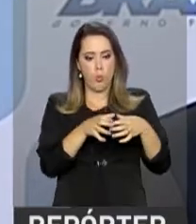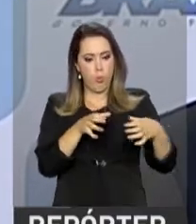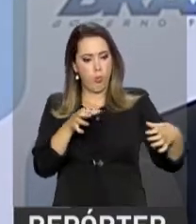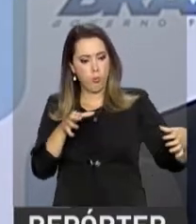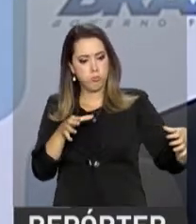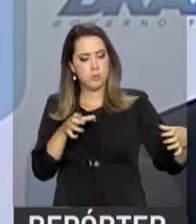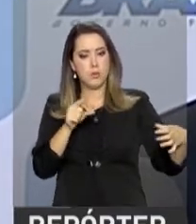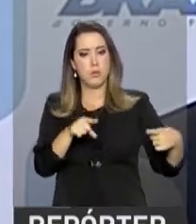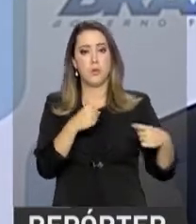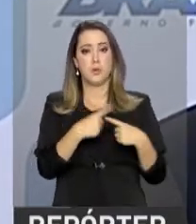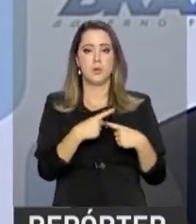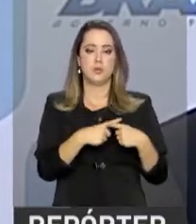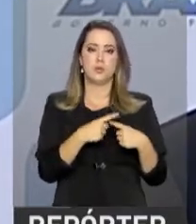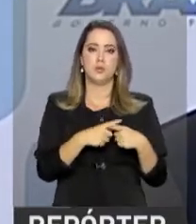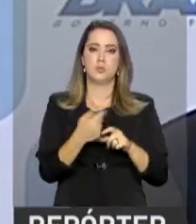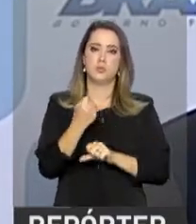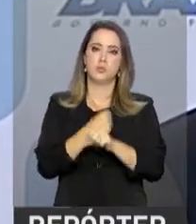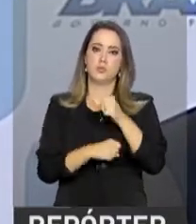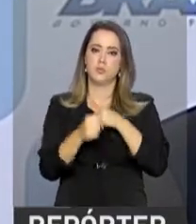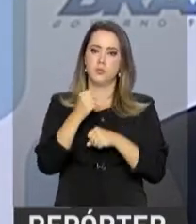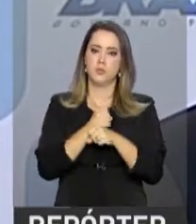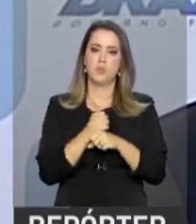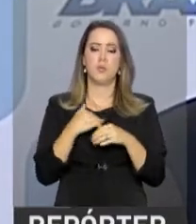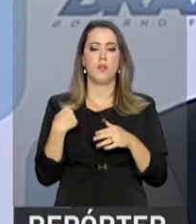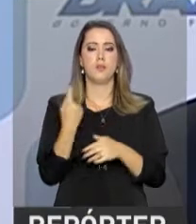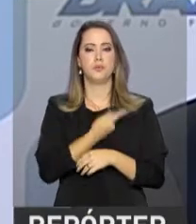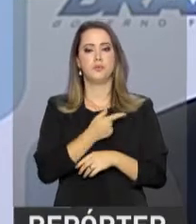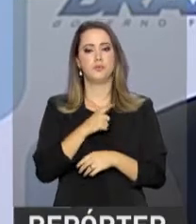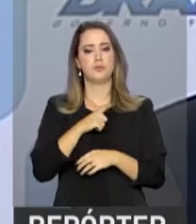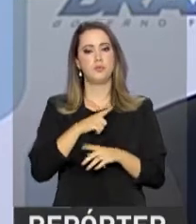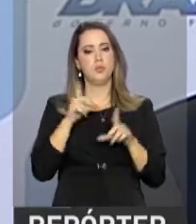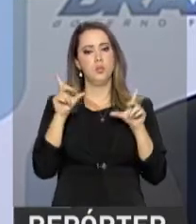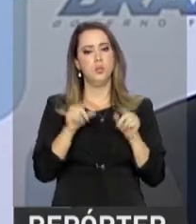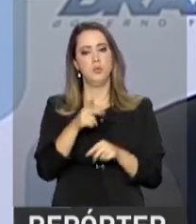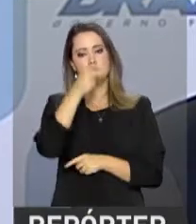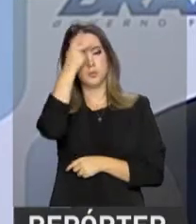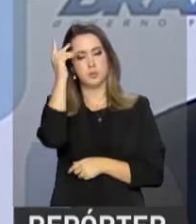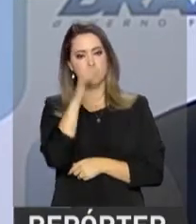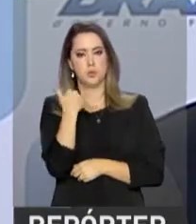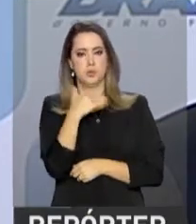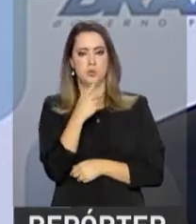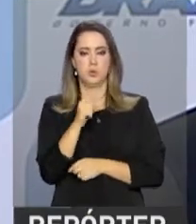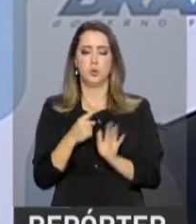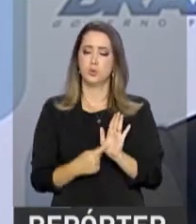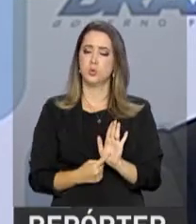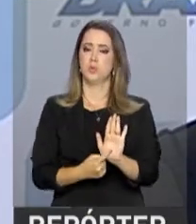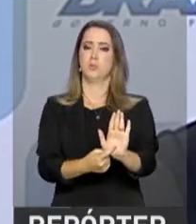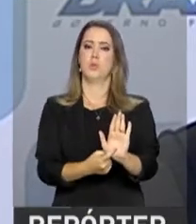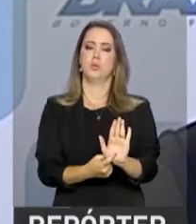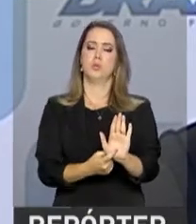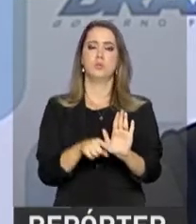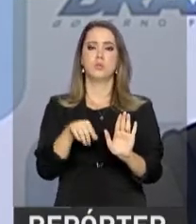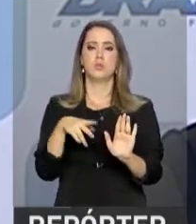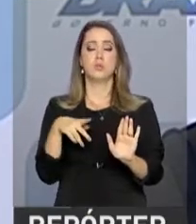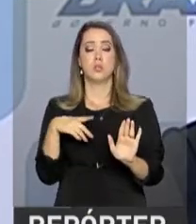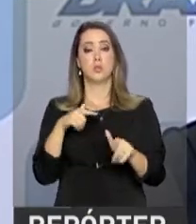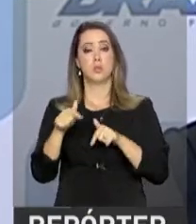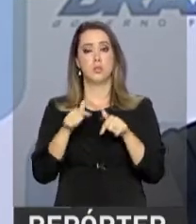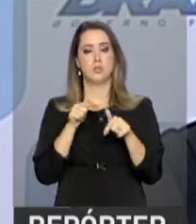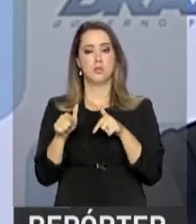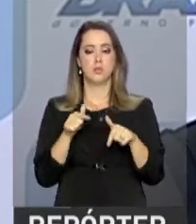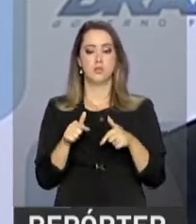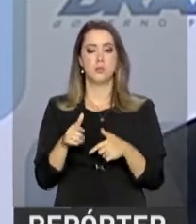população é do ano passado nós temos menos casos menos óbvio que demonstra que as ações